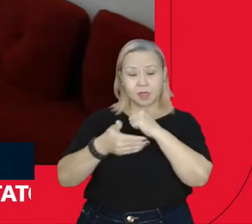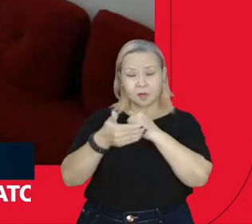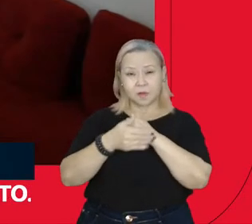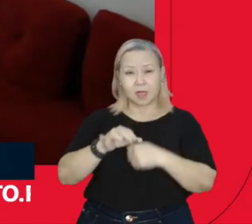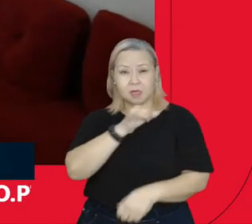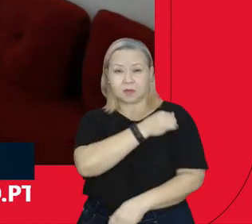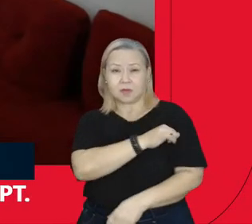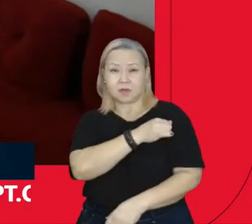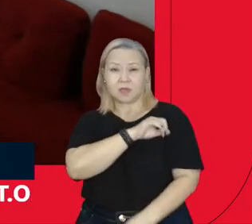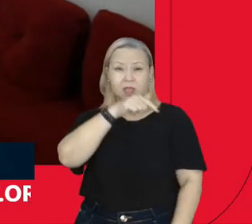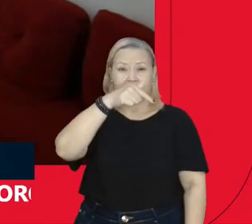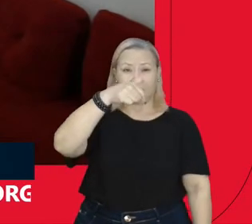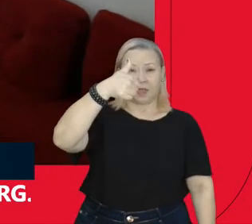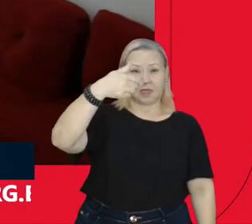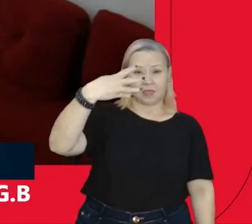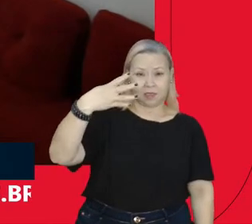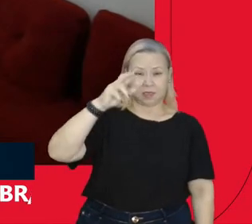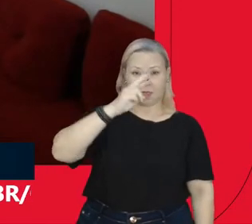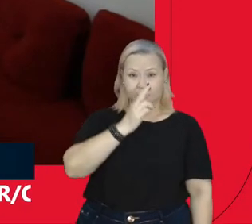custando